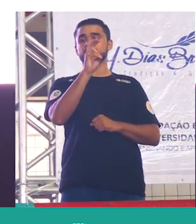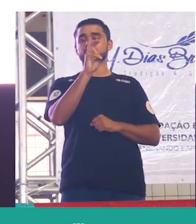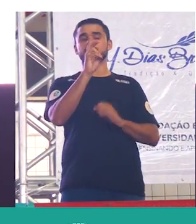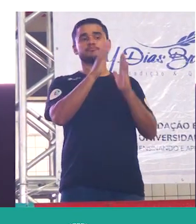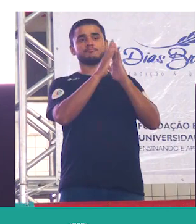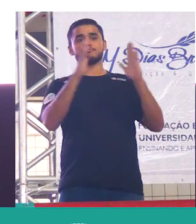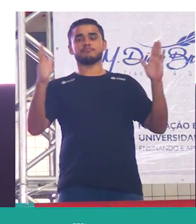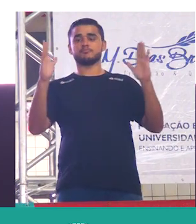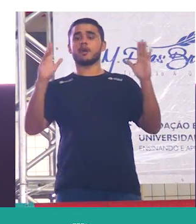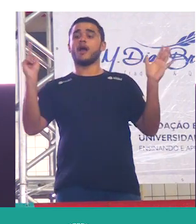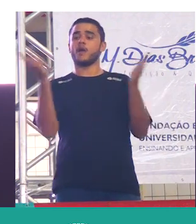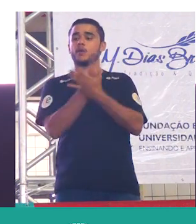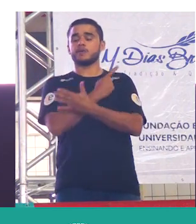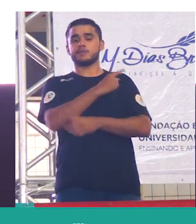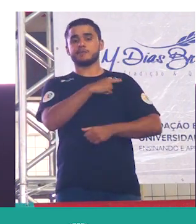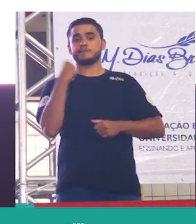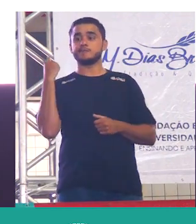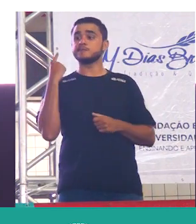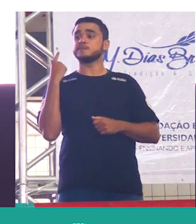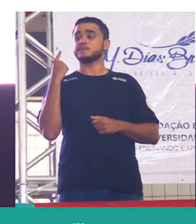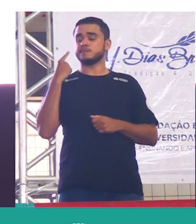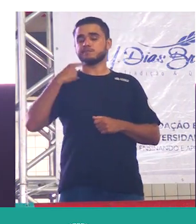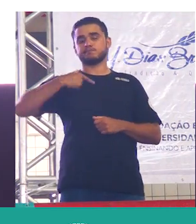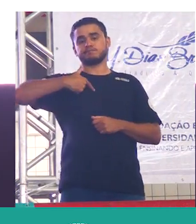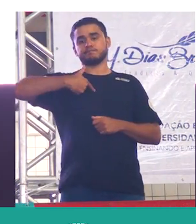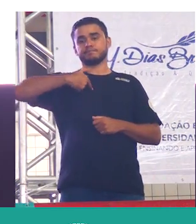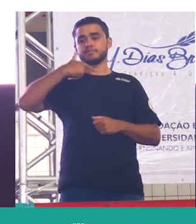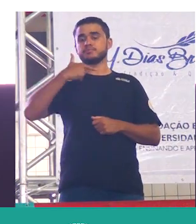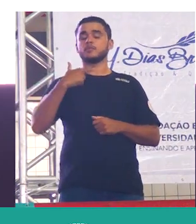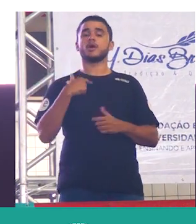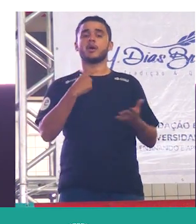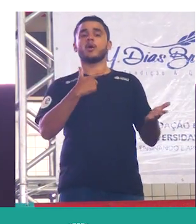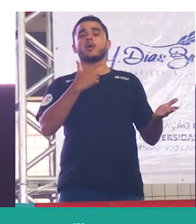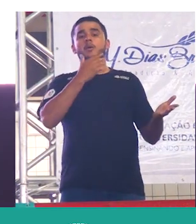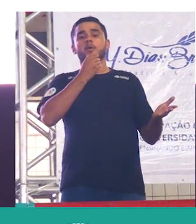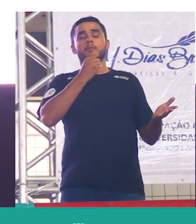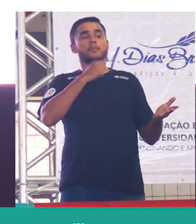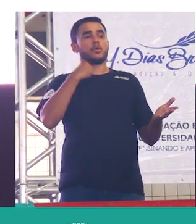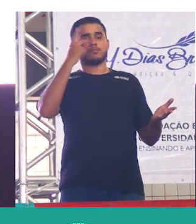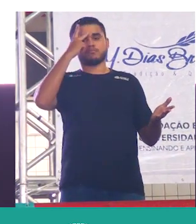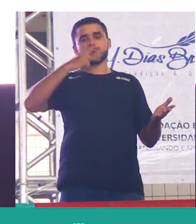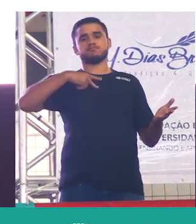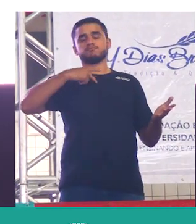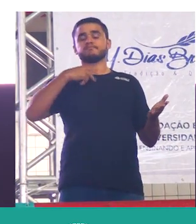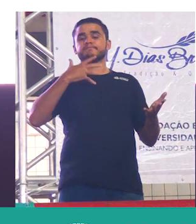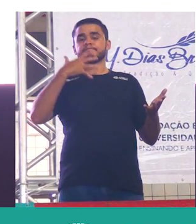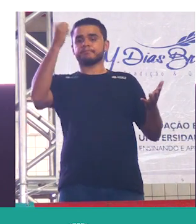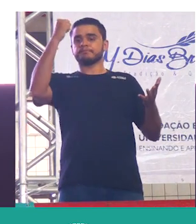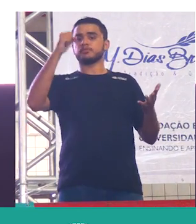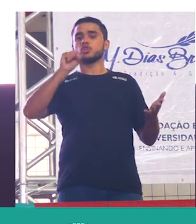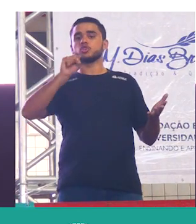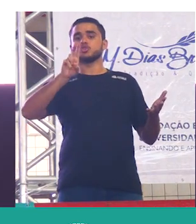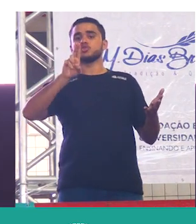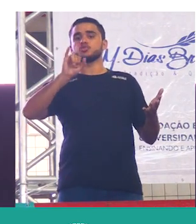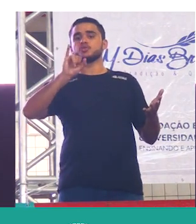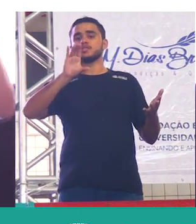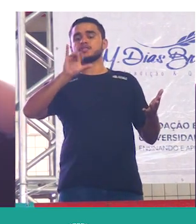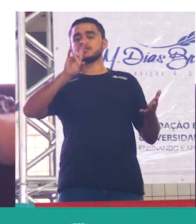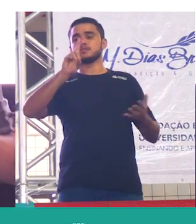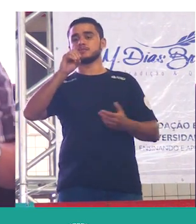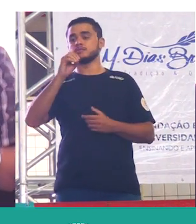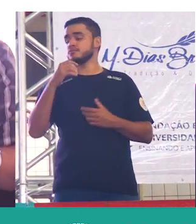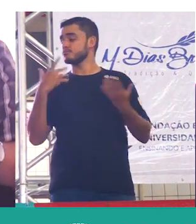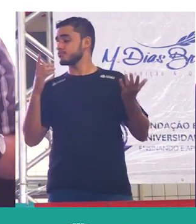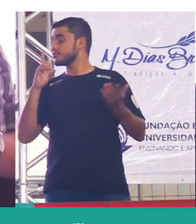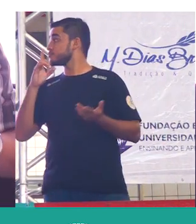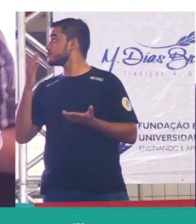Mas aconteceu uma coisa trágica. Ele cometeu suicídio. E olha, pessoal, que data simbólica a da